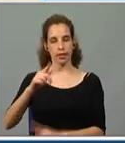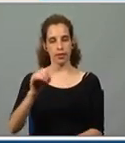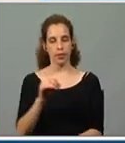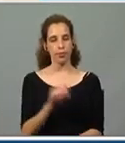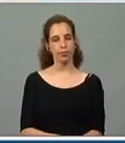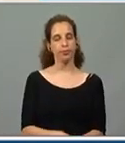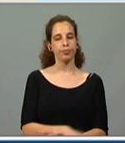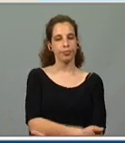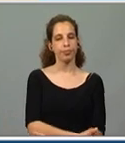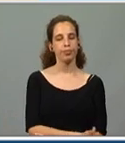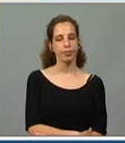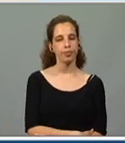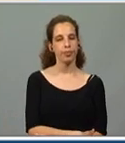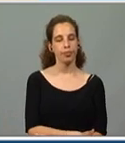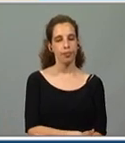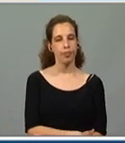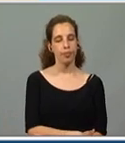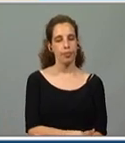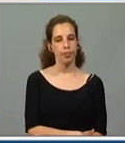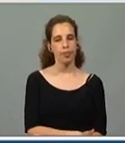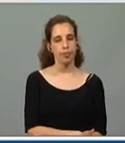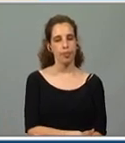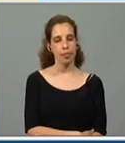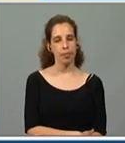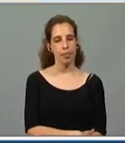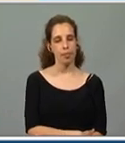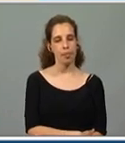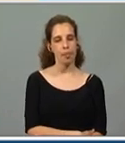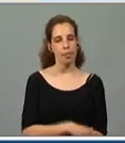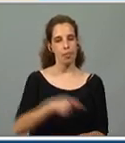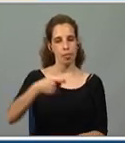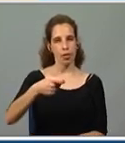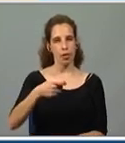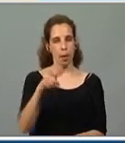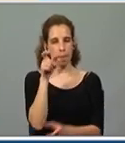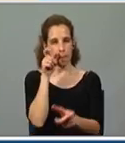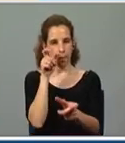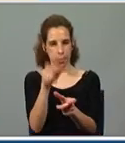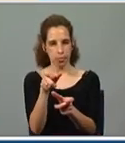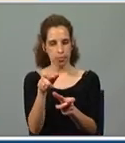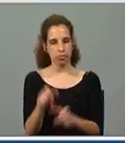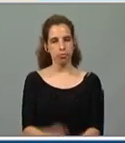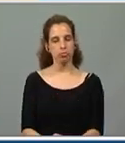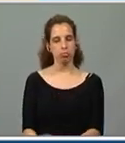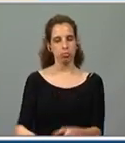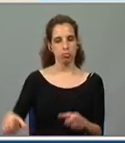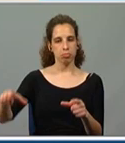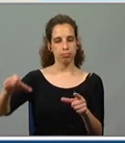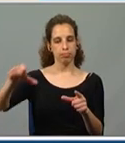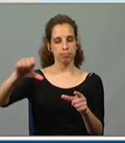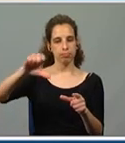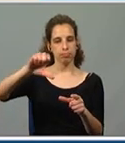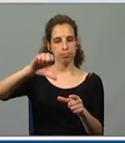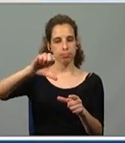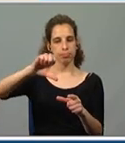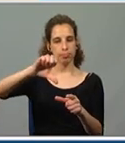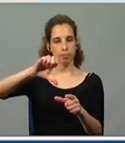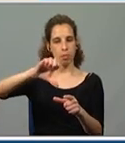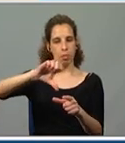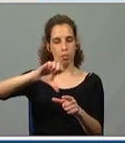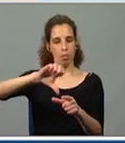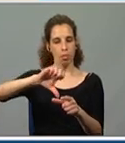proceder à decantação. Para tal vamos colocar aqui a vareta de vidro para controlar o fluxo e vamos verter